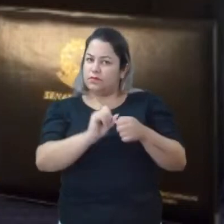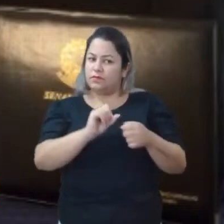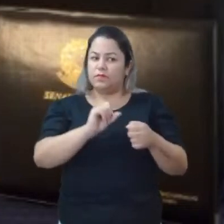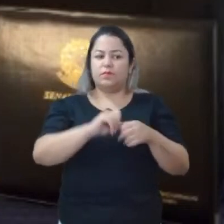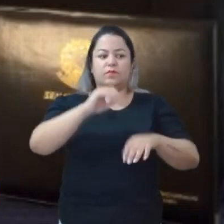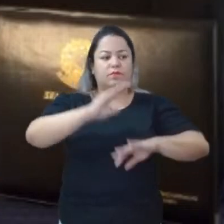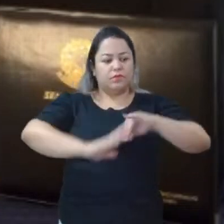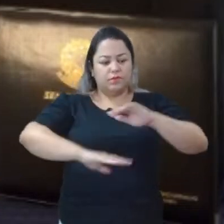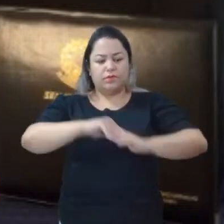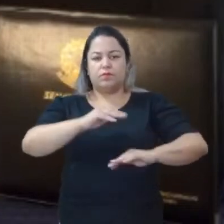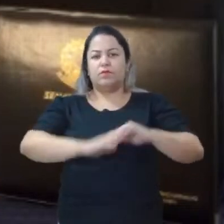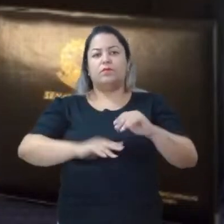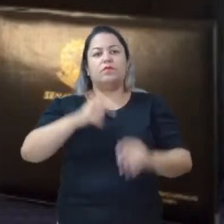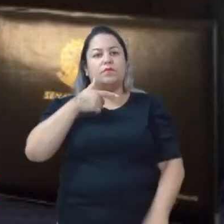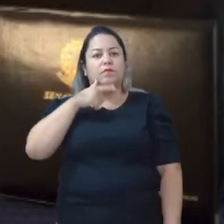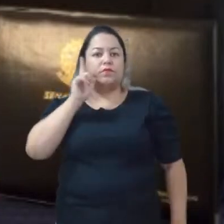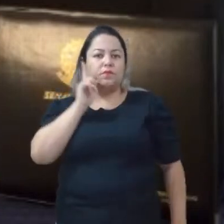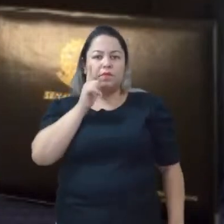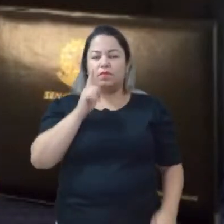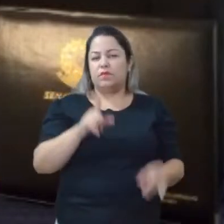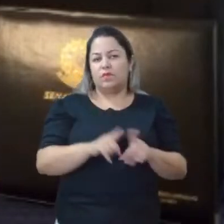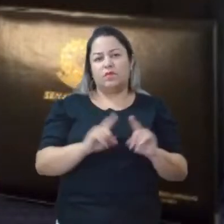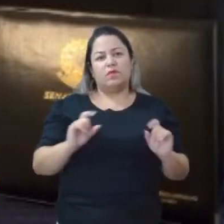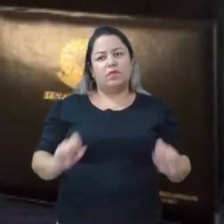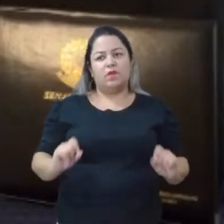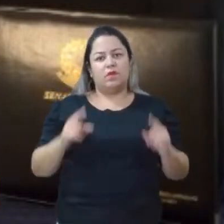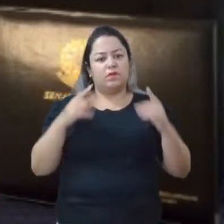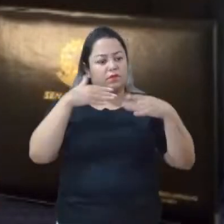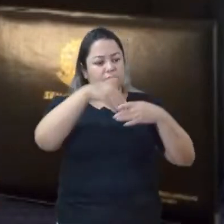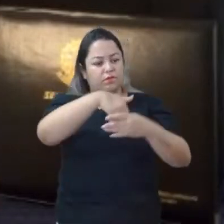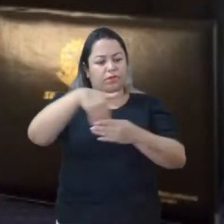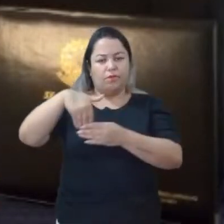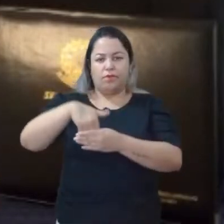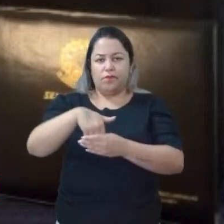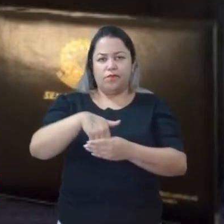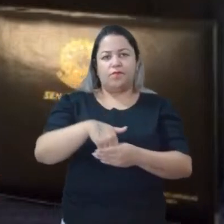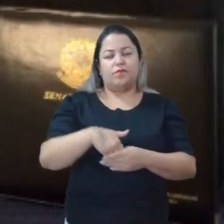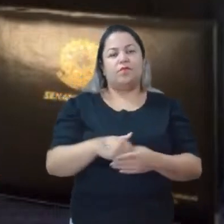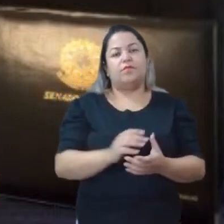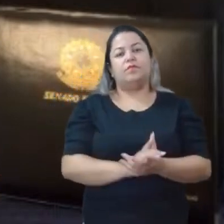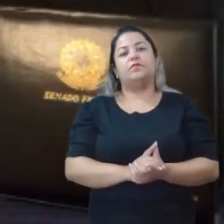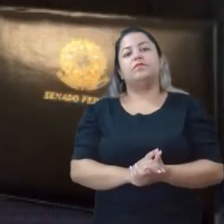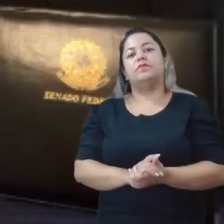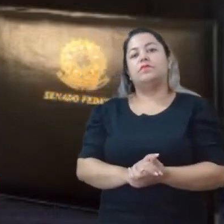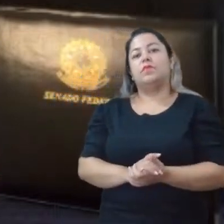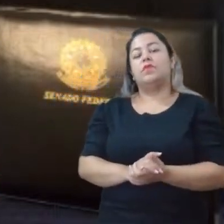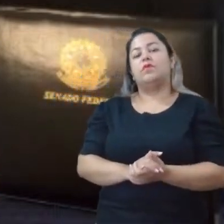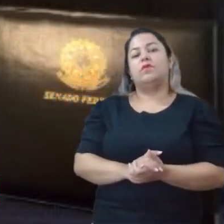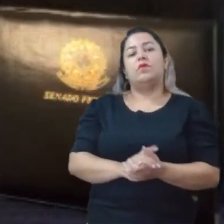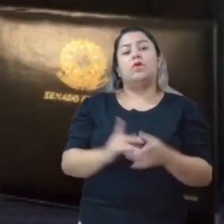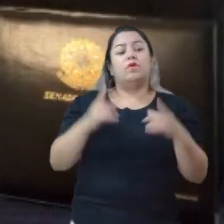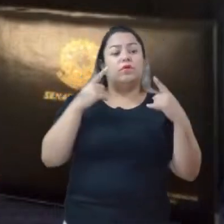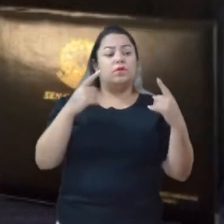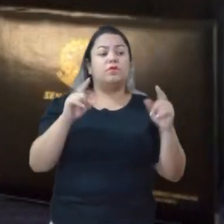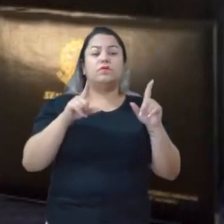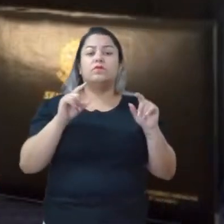de ação na véspera da eleição. Nós não podemos tolerar uma eleição com agressões